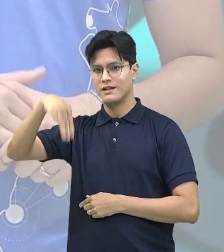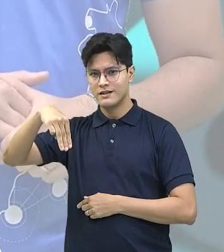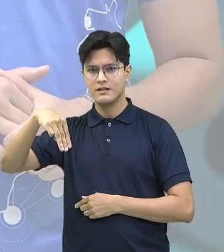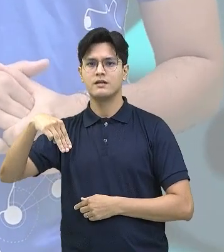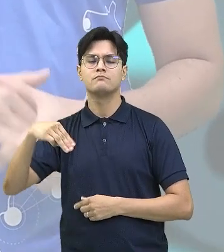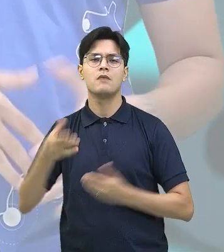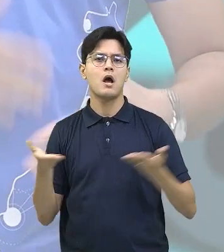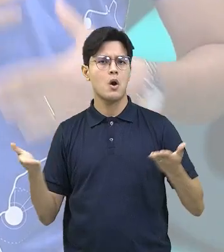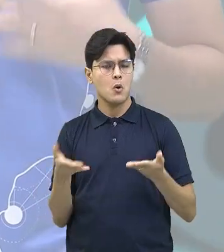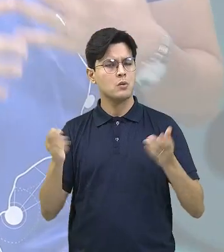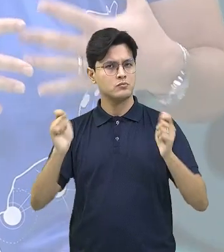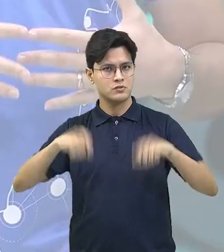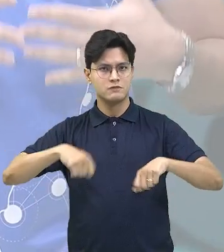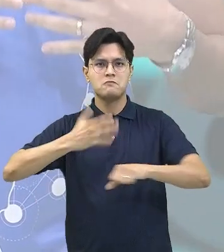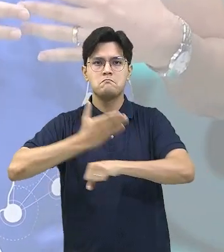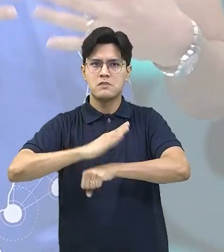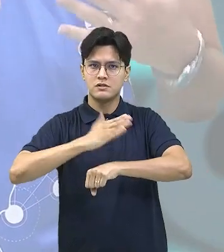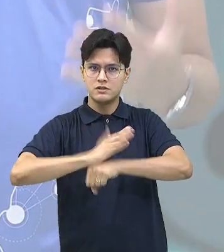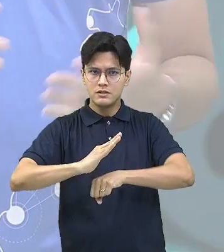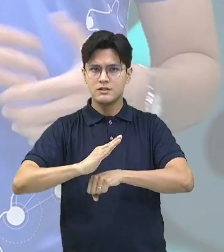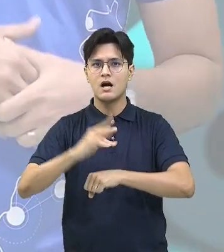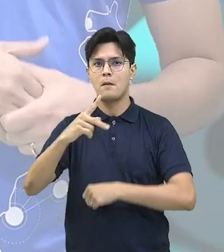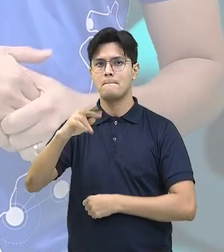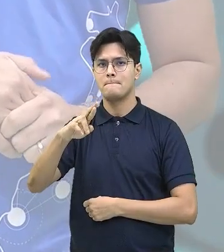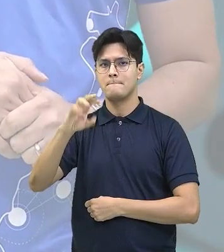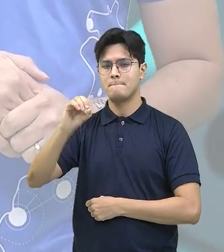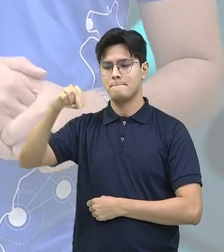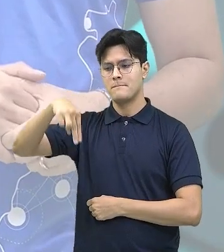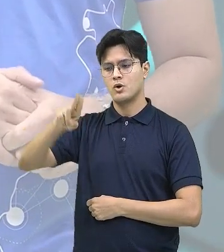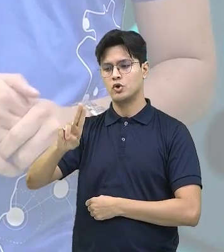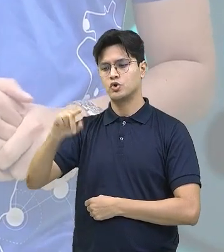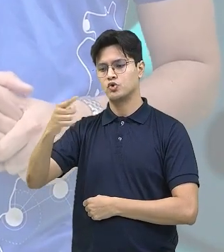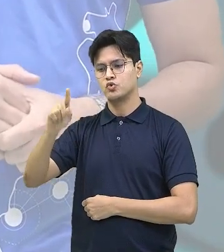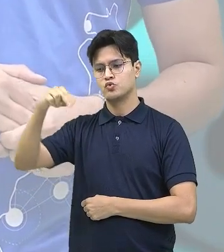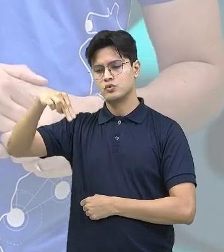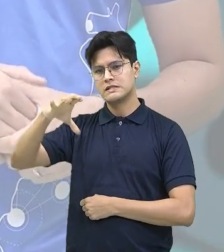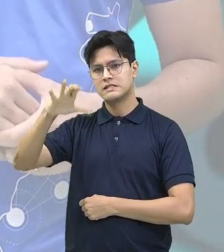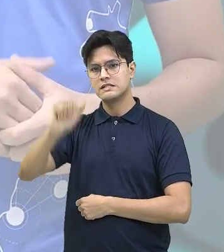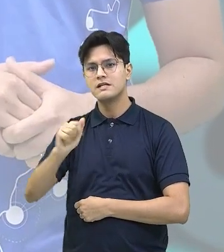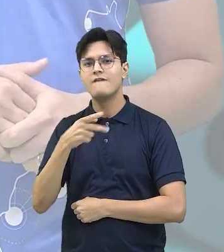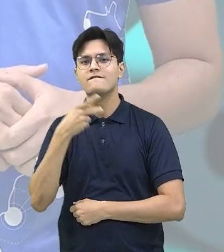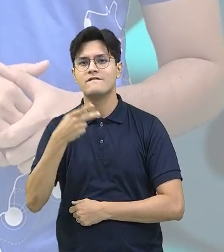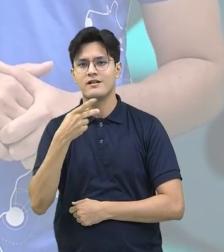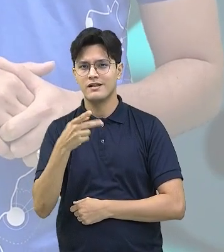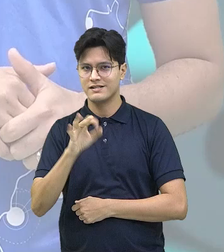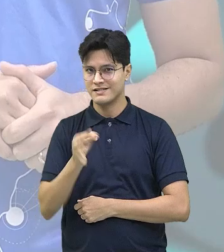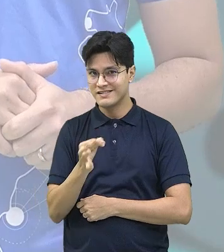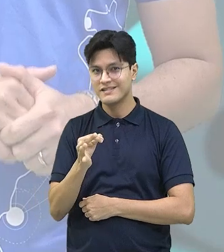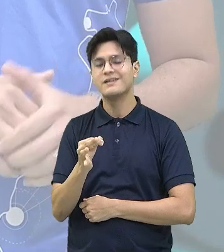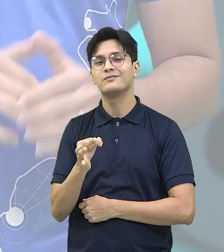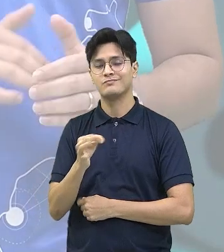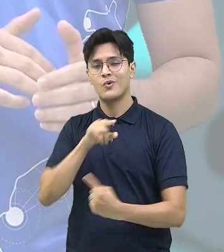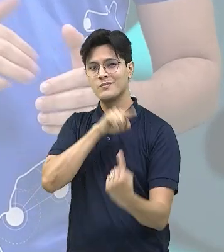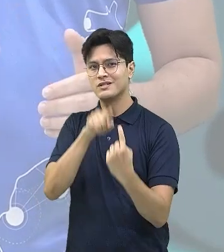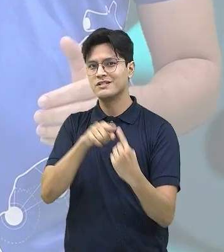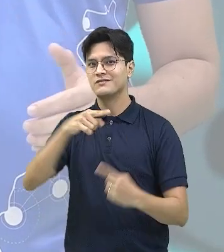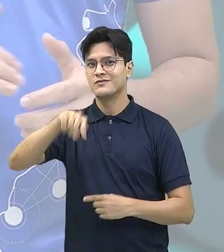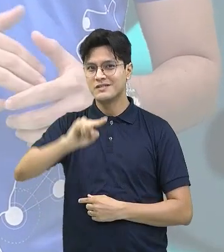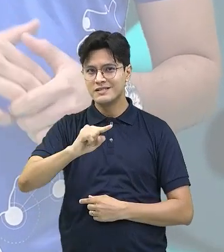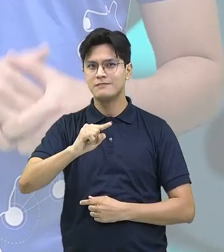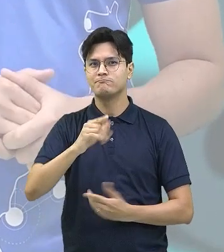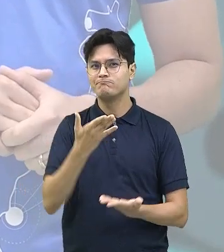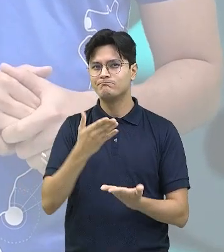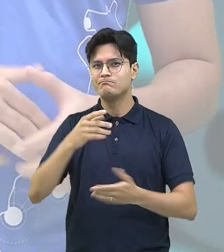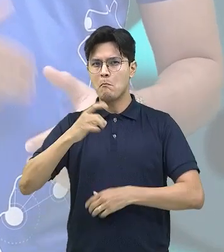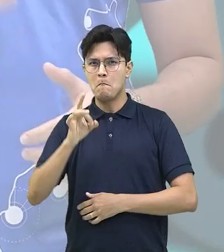pouco de pronúncia aqui para você se desprendendo desse medo de pronunciar as palavras, né? Então, você tem aqui